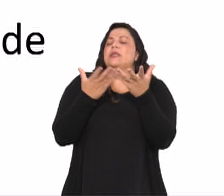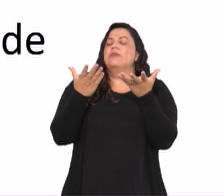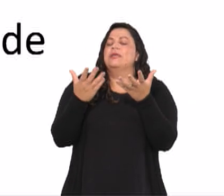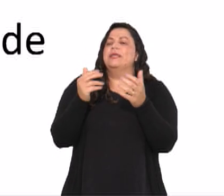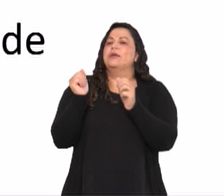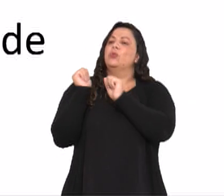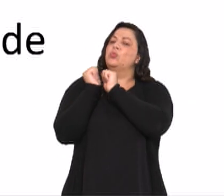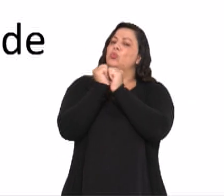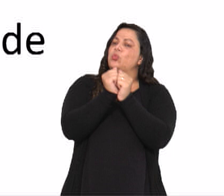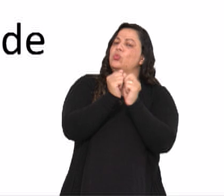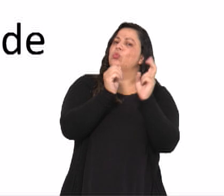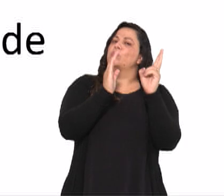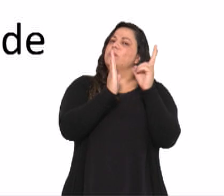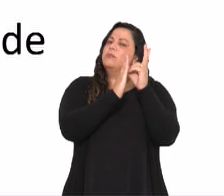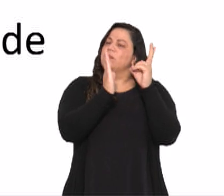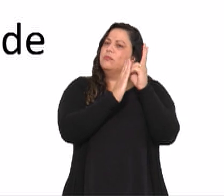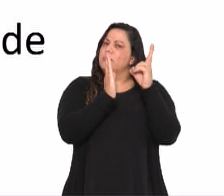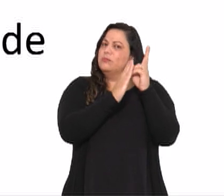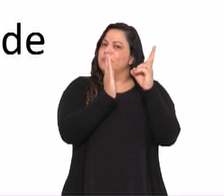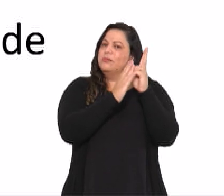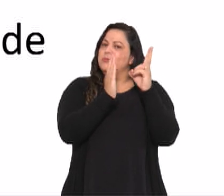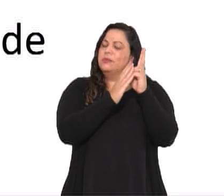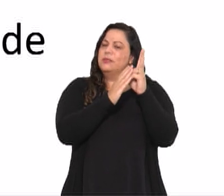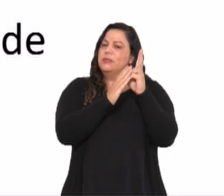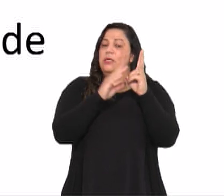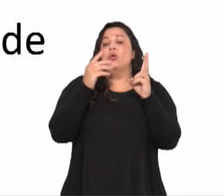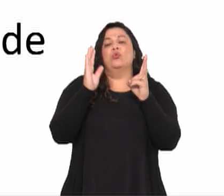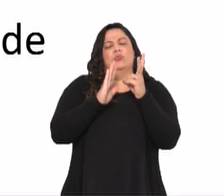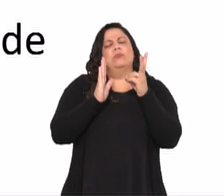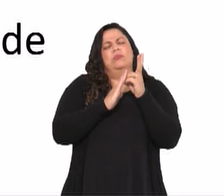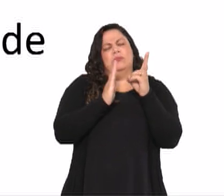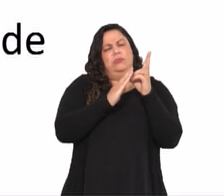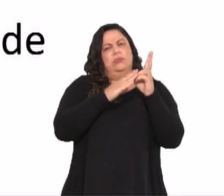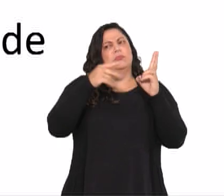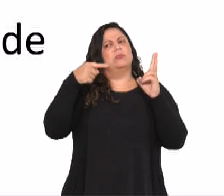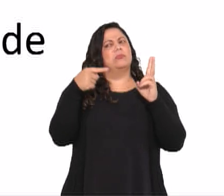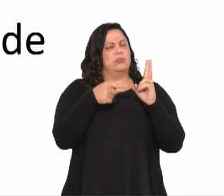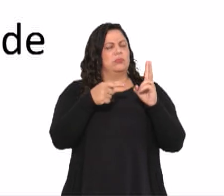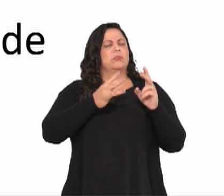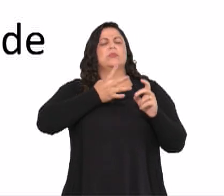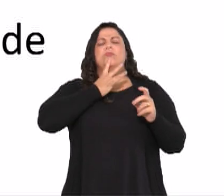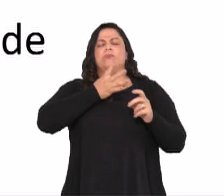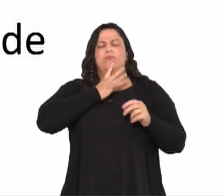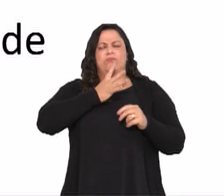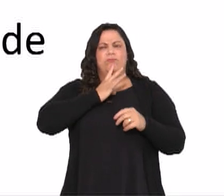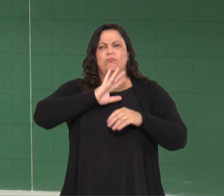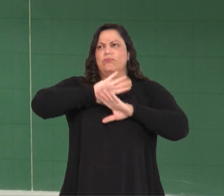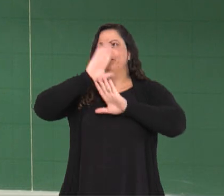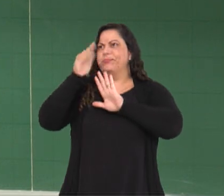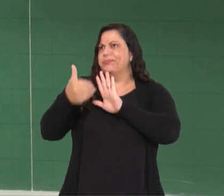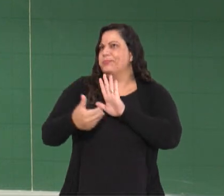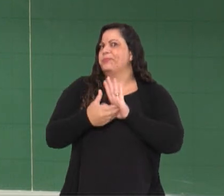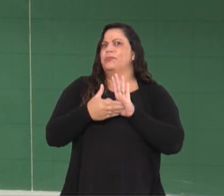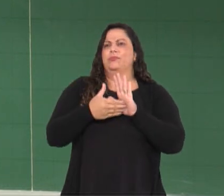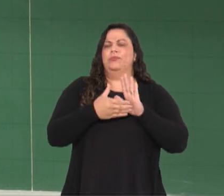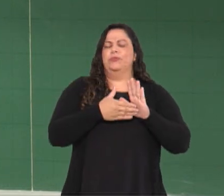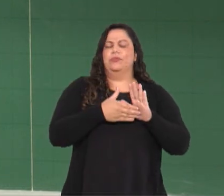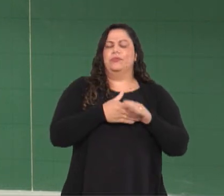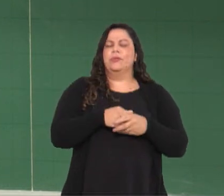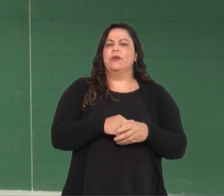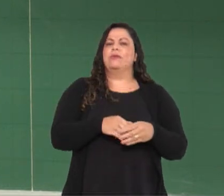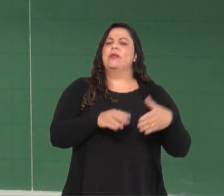dos índios que estavam aqui, porque eles dominavam, né, o território, eles conheciam bem mais, então eles auxiliavam,